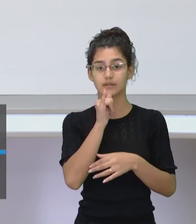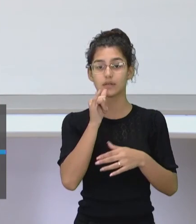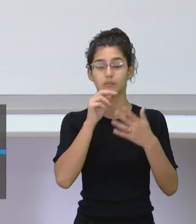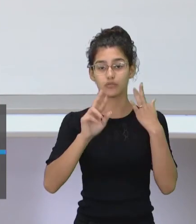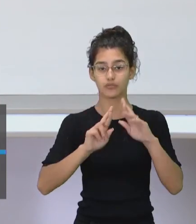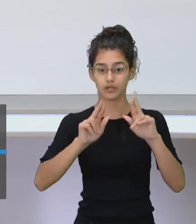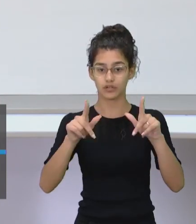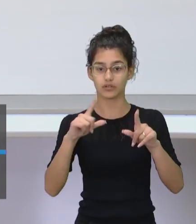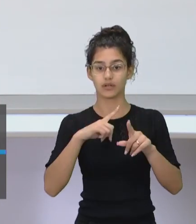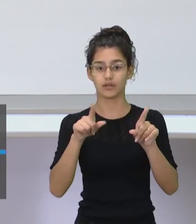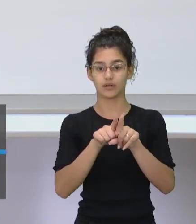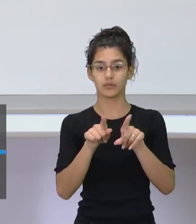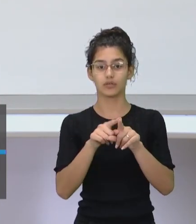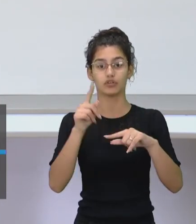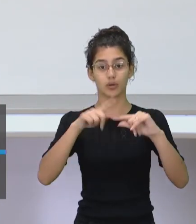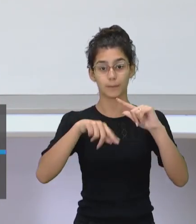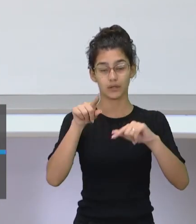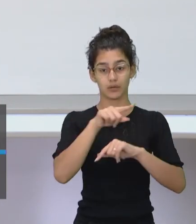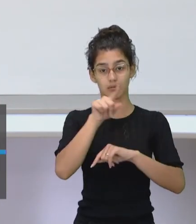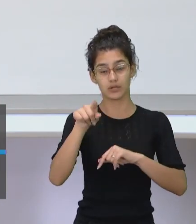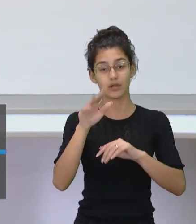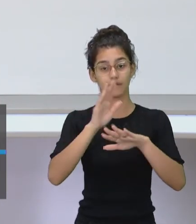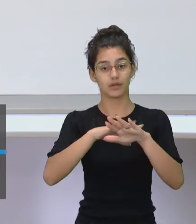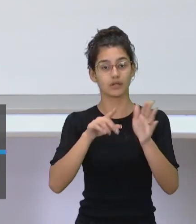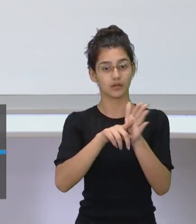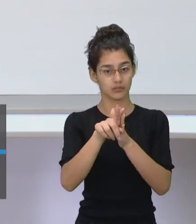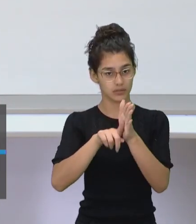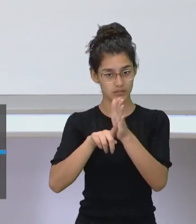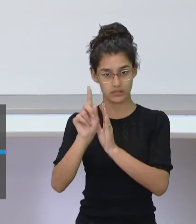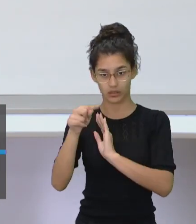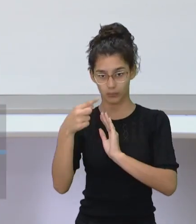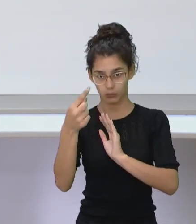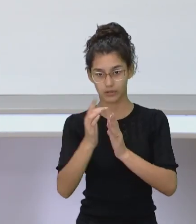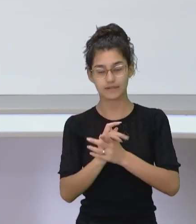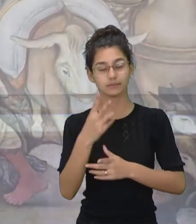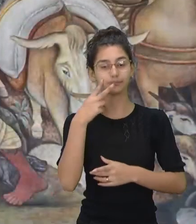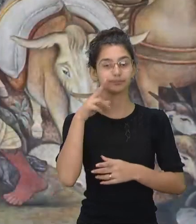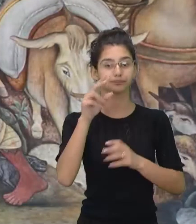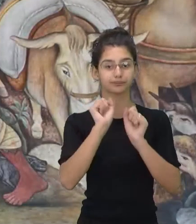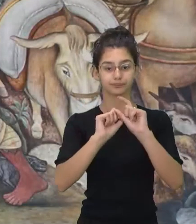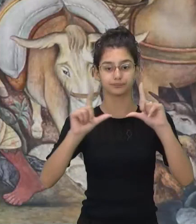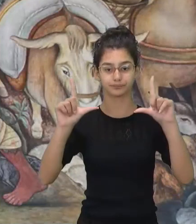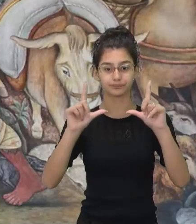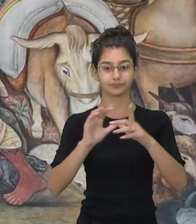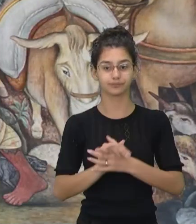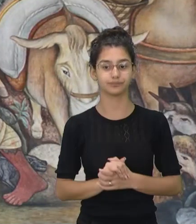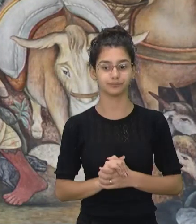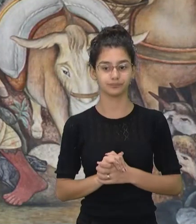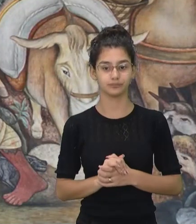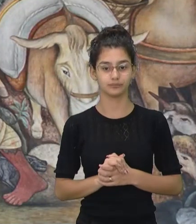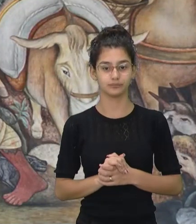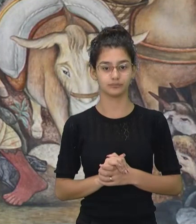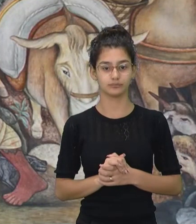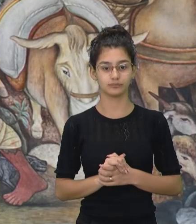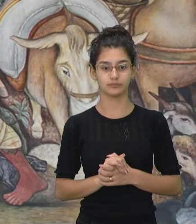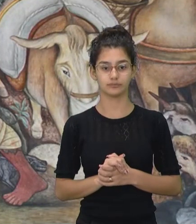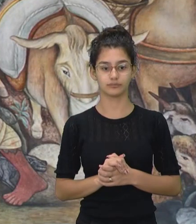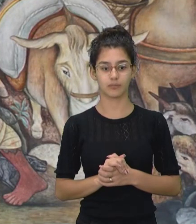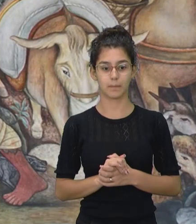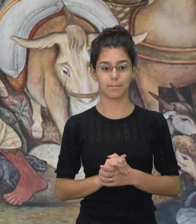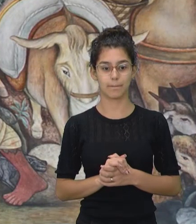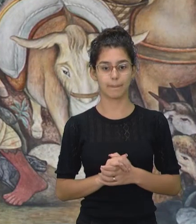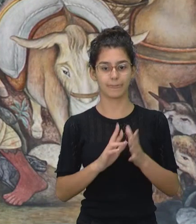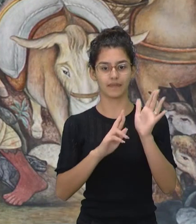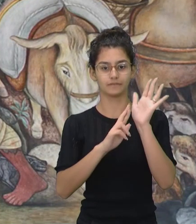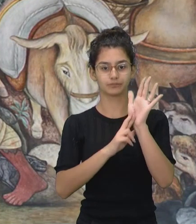exemplos e vou deixar esse material para que vocês façam a pesquisa. Então, dá uma olhadinha na tela, olha lá. Eu trouxe essa imagem